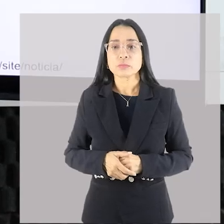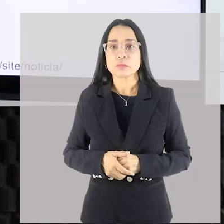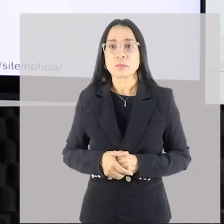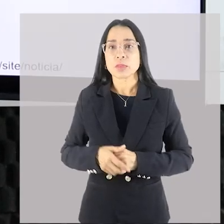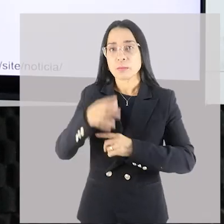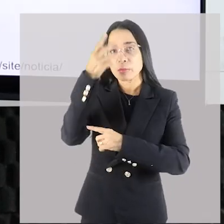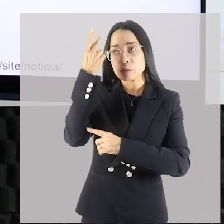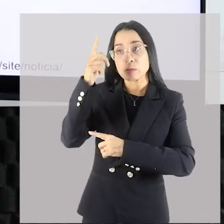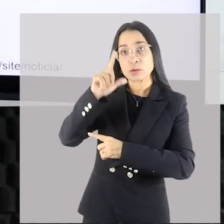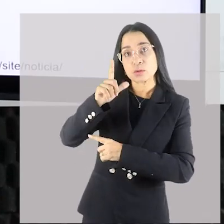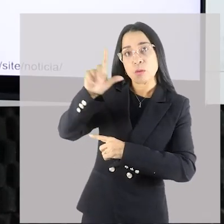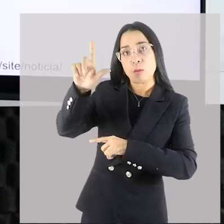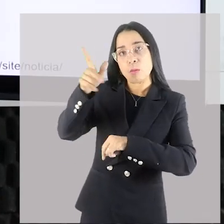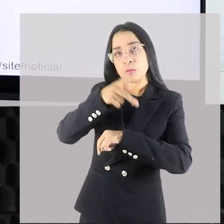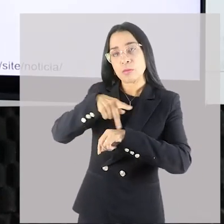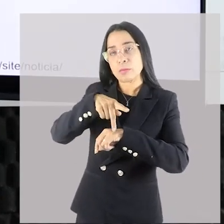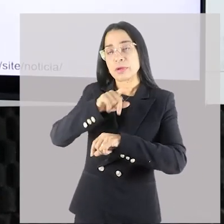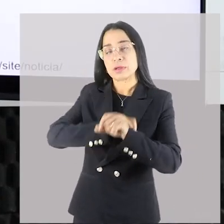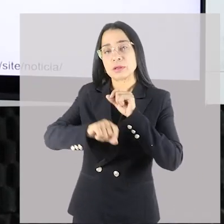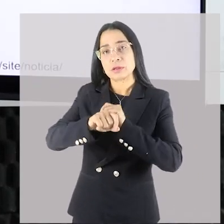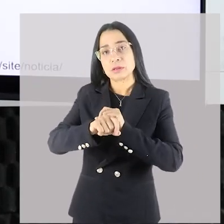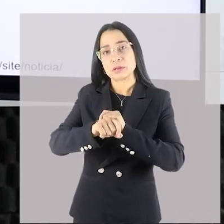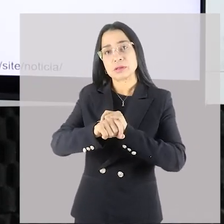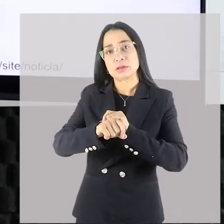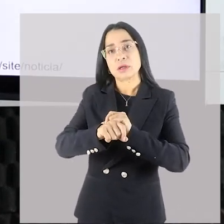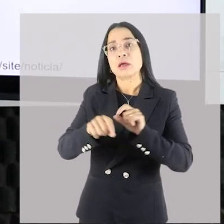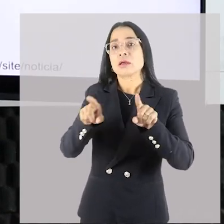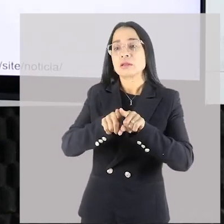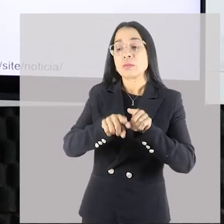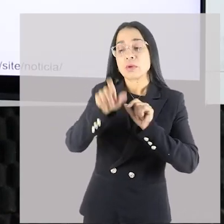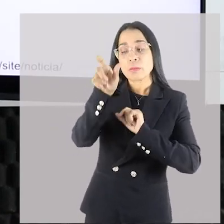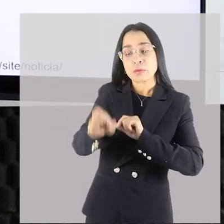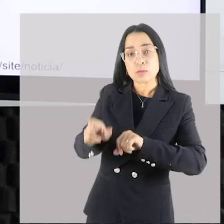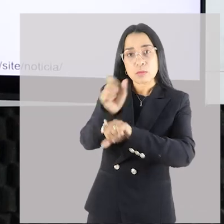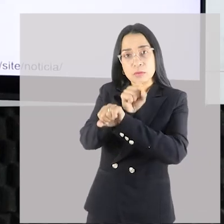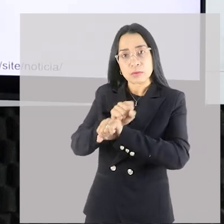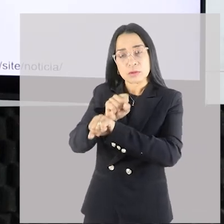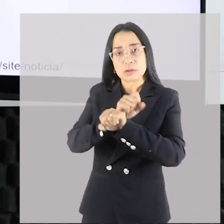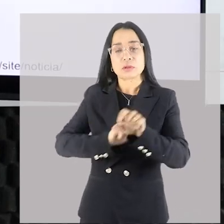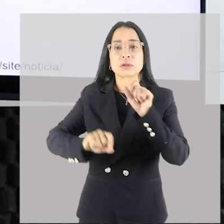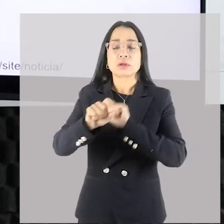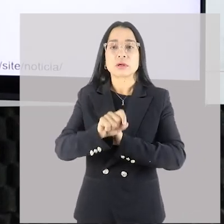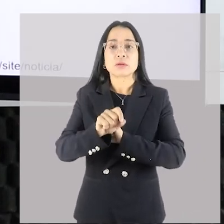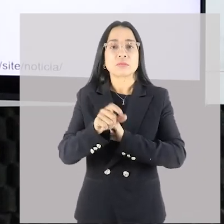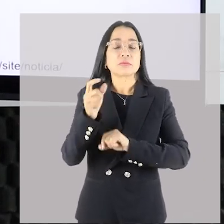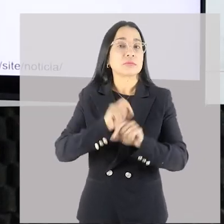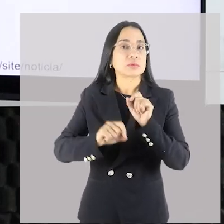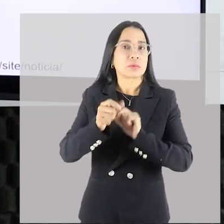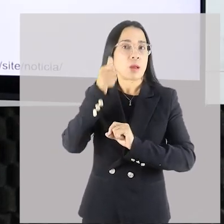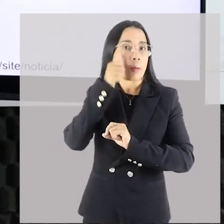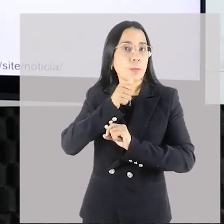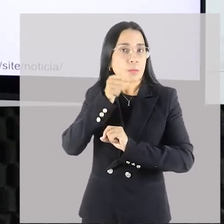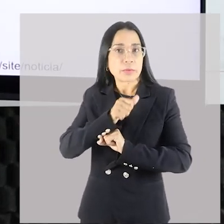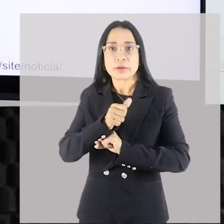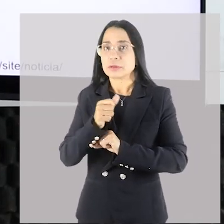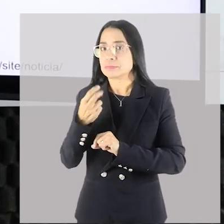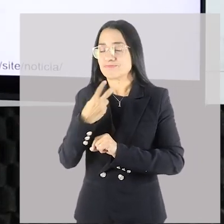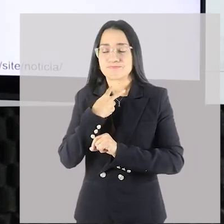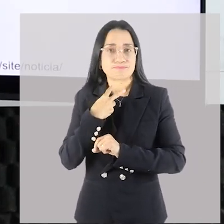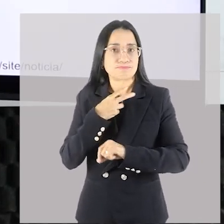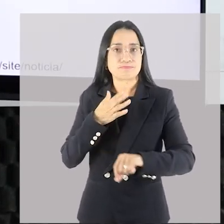estrangeiros, escravos e mulheres não podiam participar. Isso era uma peculiaridade desses jogos, tá,